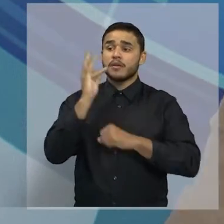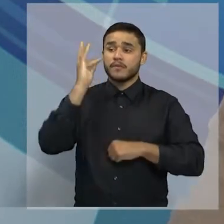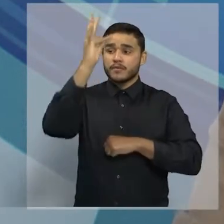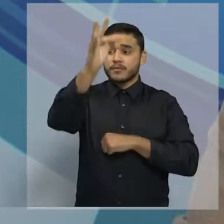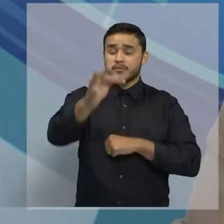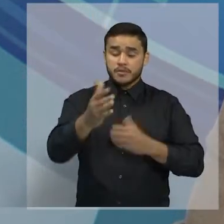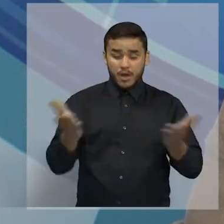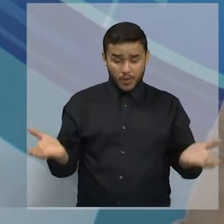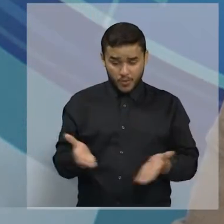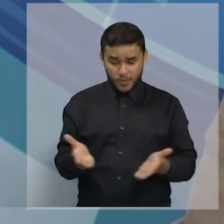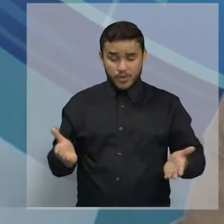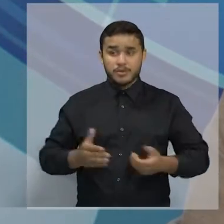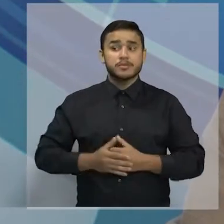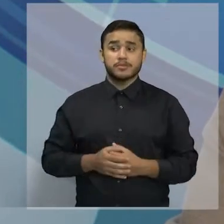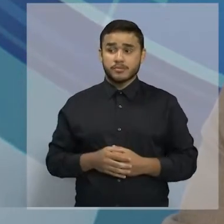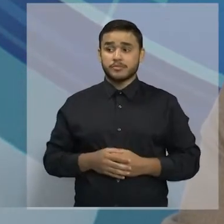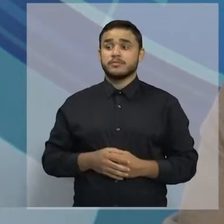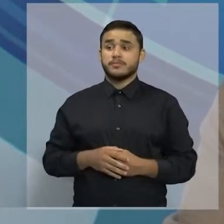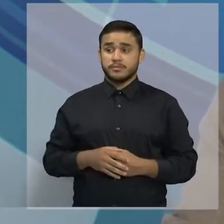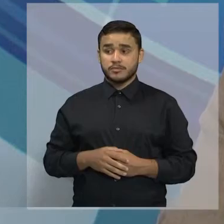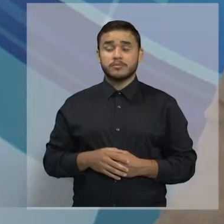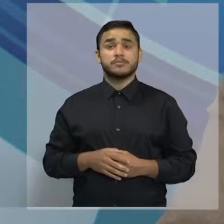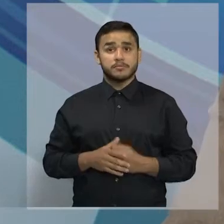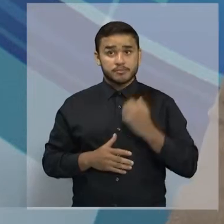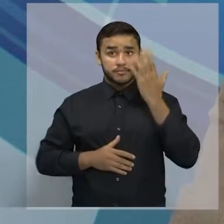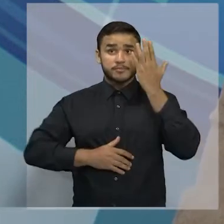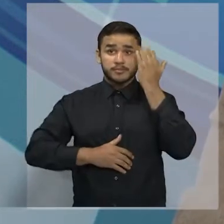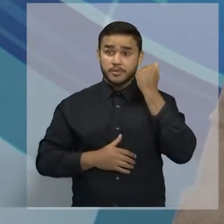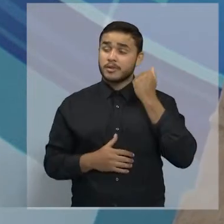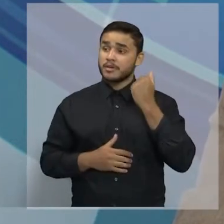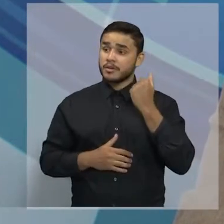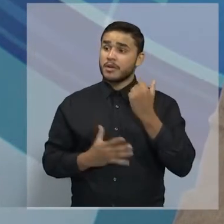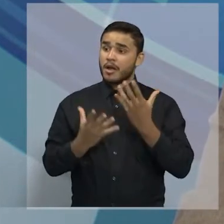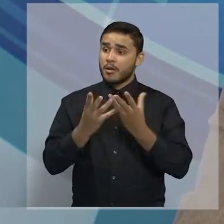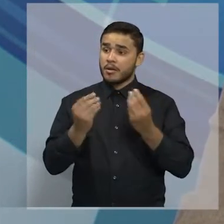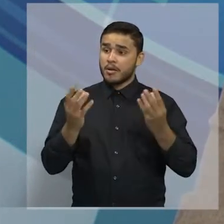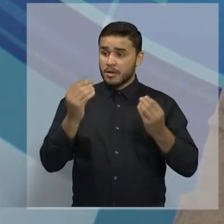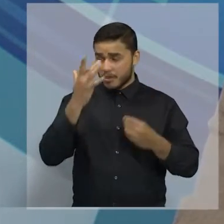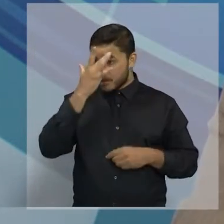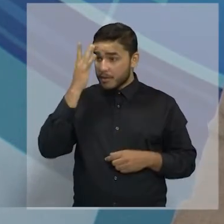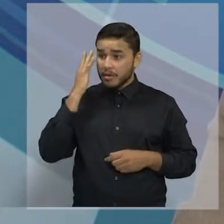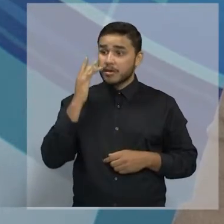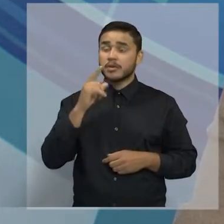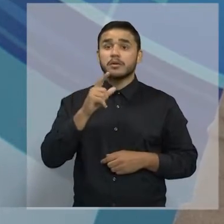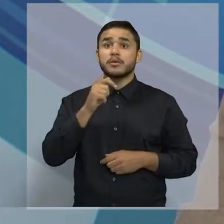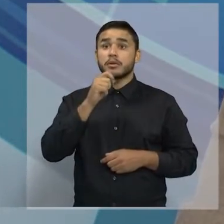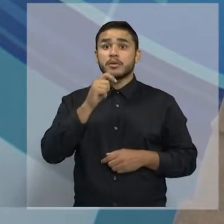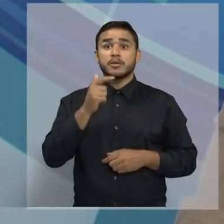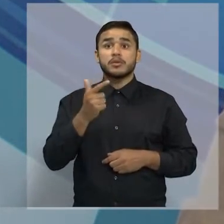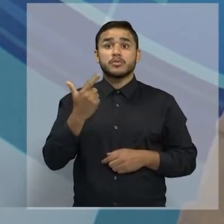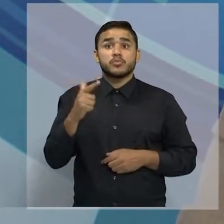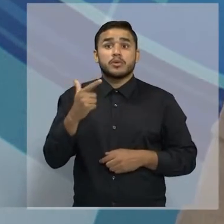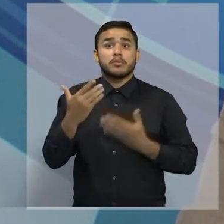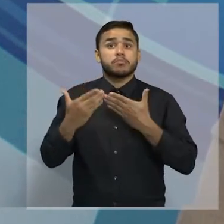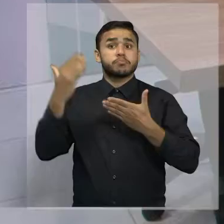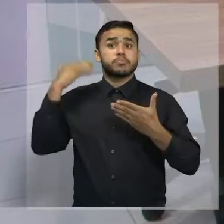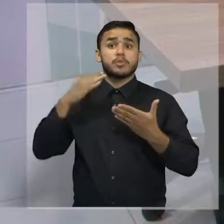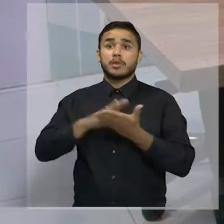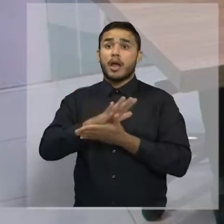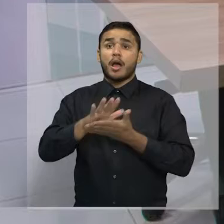30 anos é agora. Ou seja, muita gente entrou no sistema que não tinha contribuído